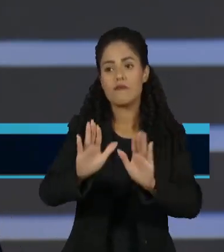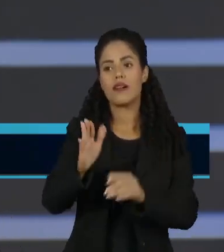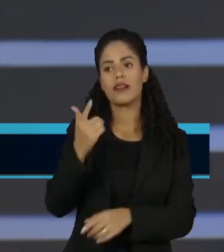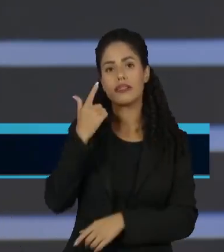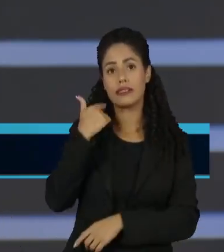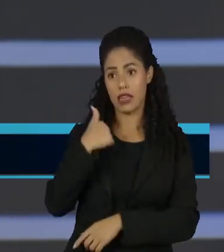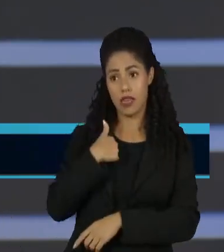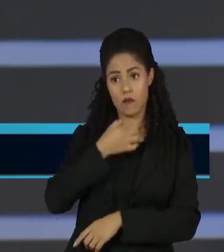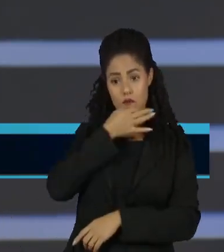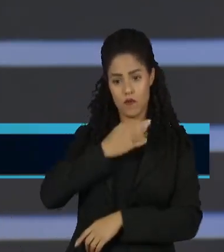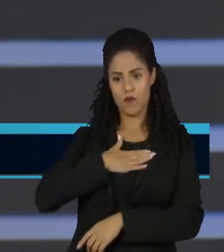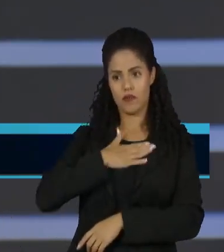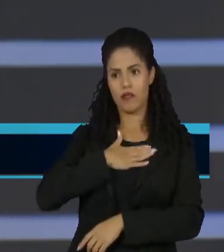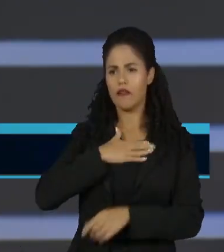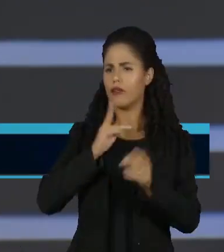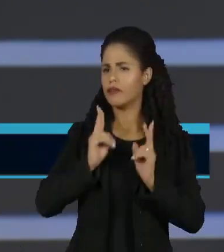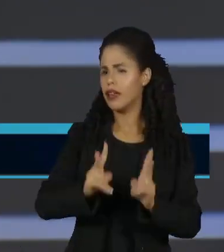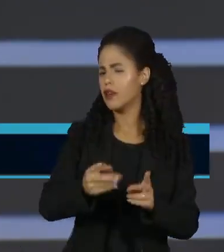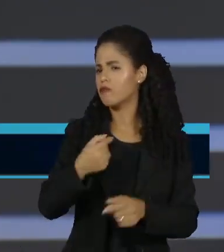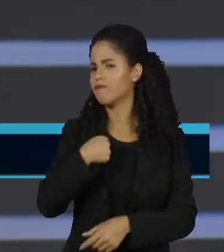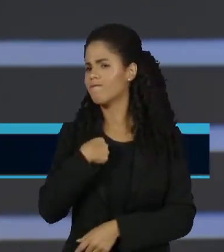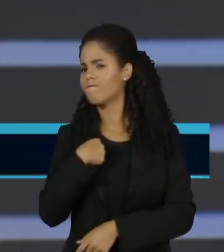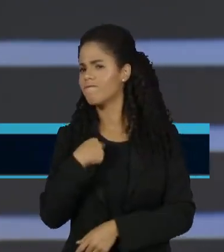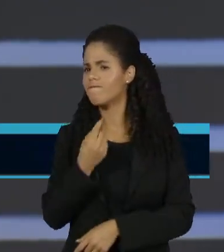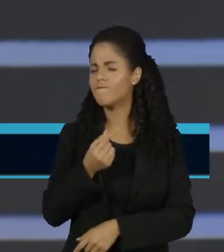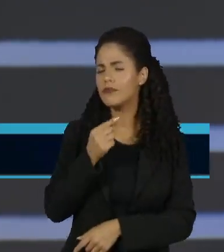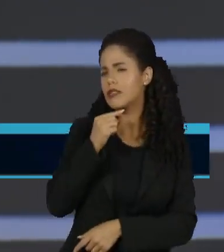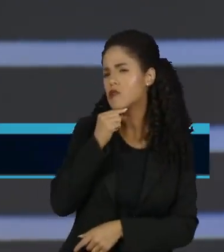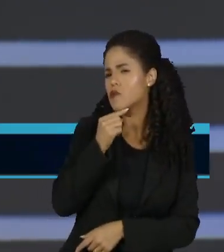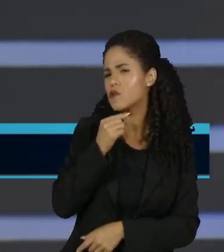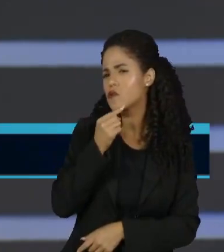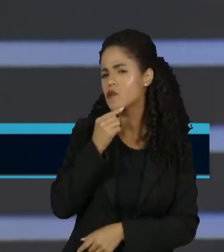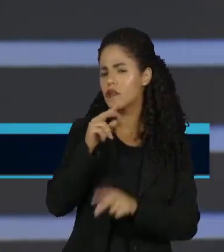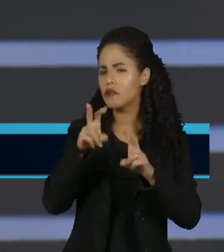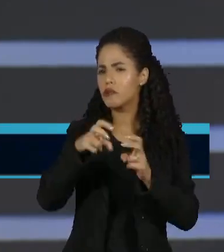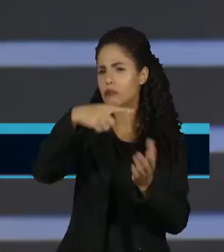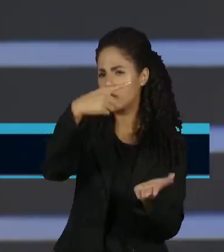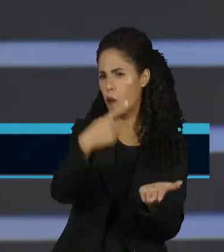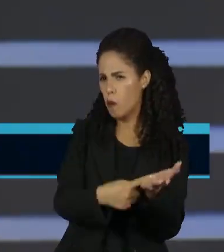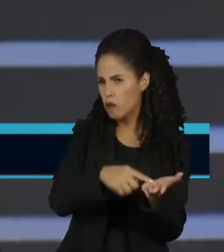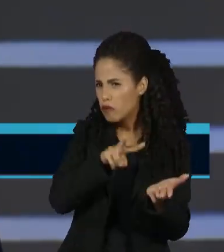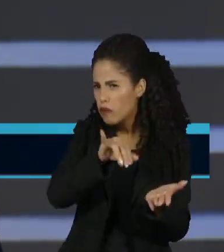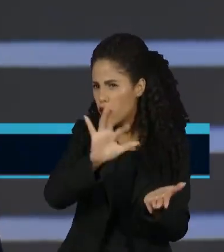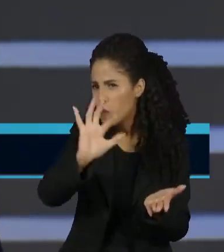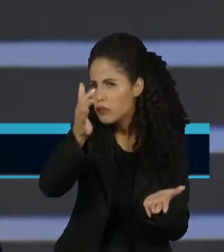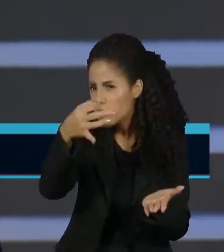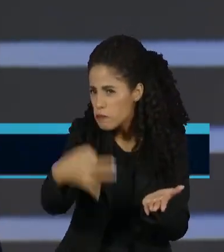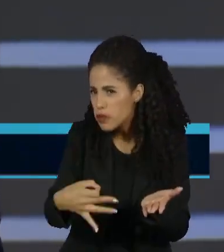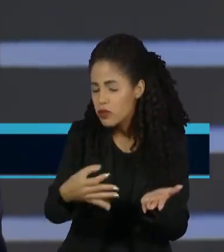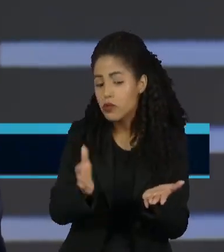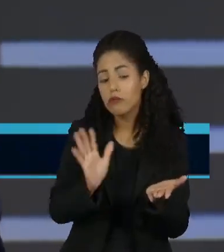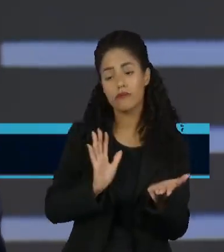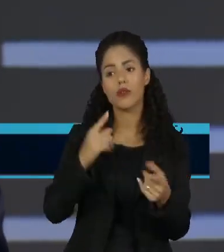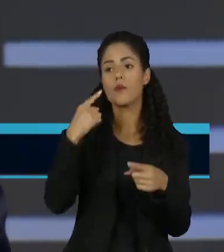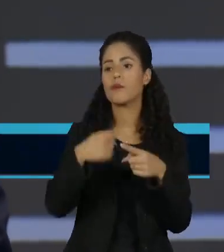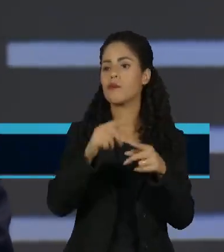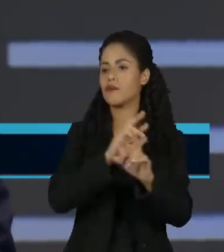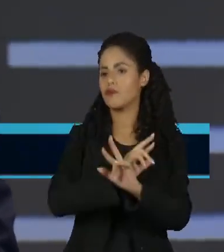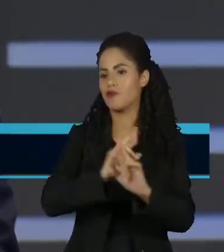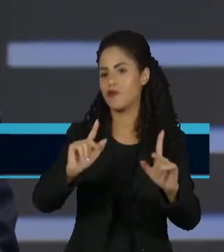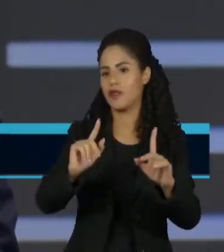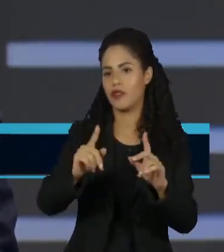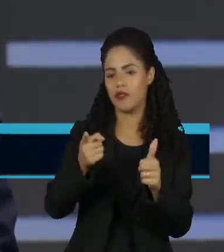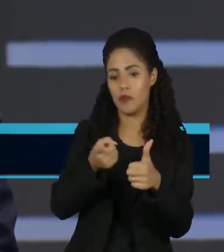eu particularmente, eu sempre tive muita dúvida sobre se esse acordo ocorreria. Por quê? Porque as diferenças são muito grandes.